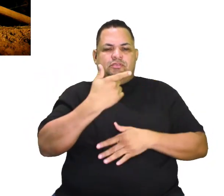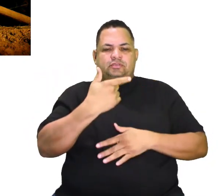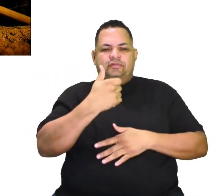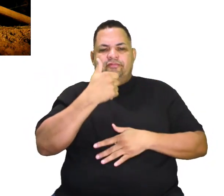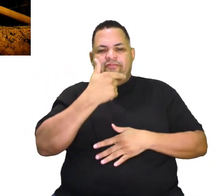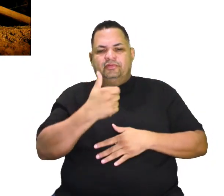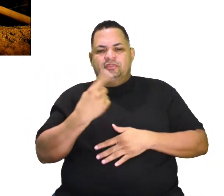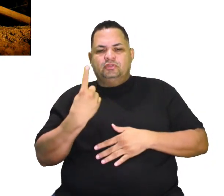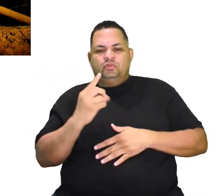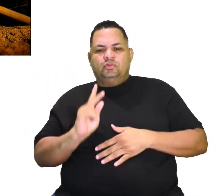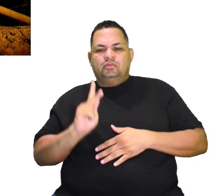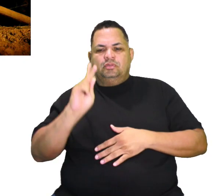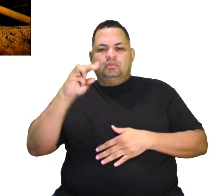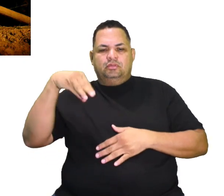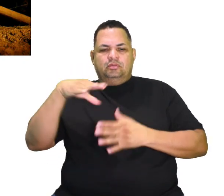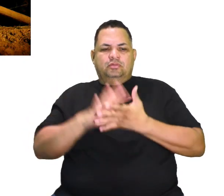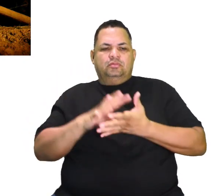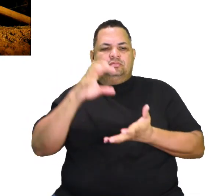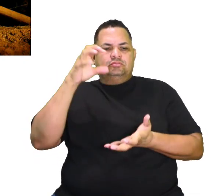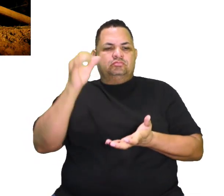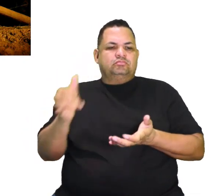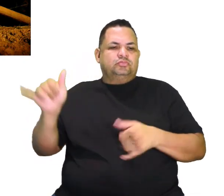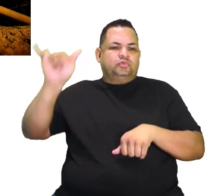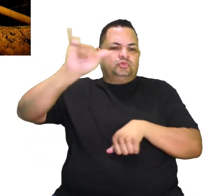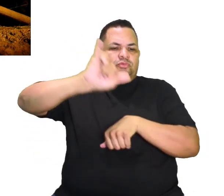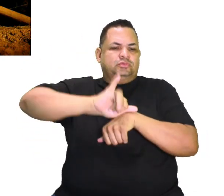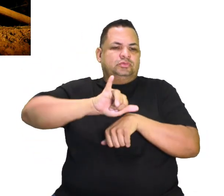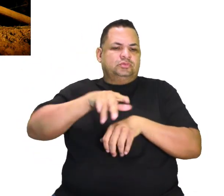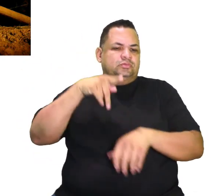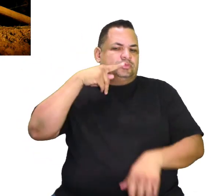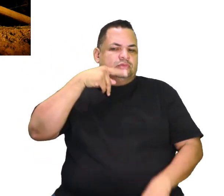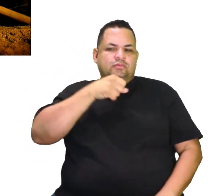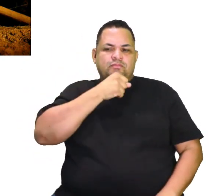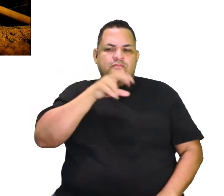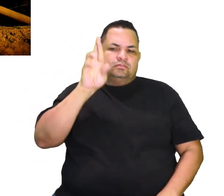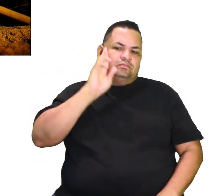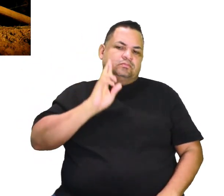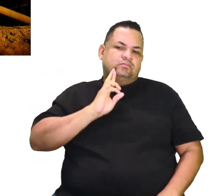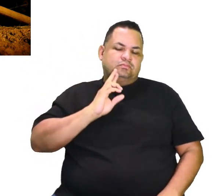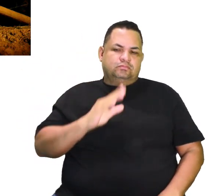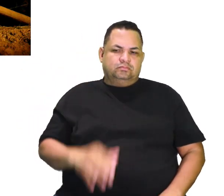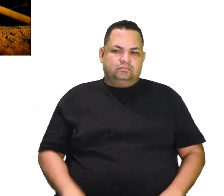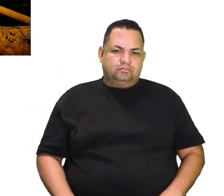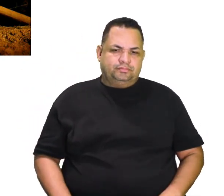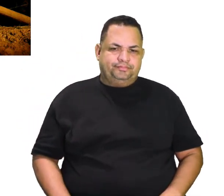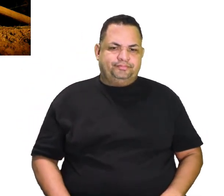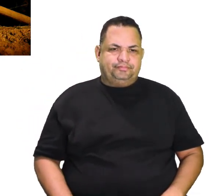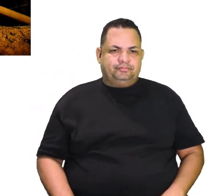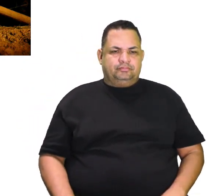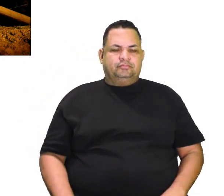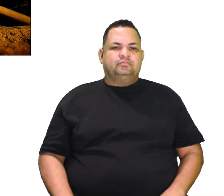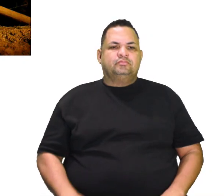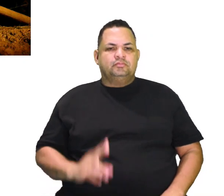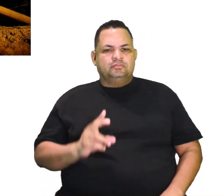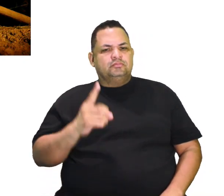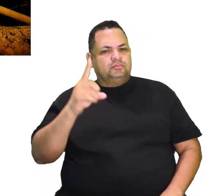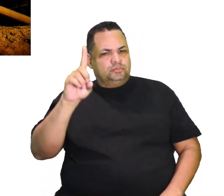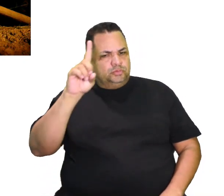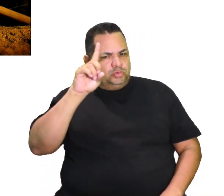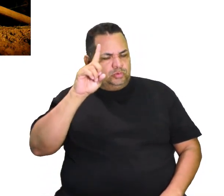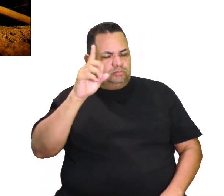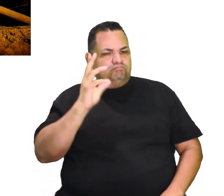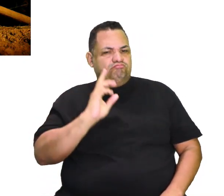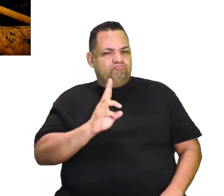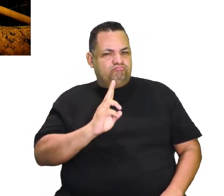Rondônia. Estudantes, há muitos anos houve, todo ano, a apresentação desse tema,